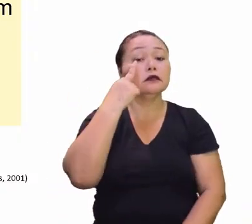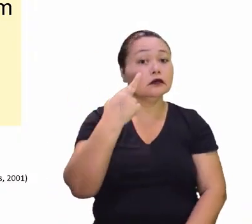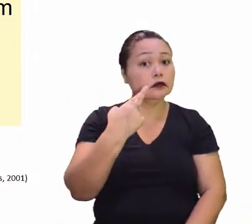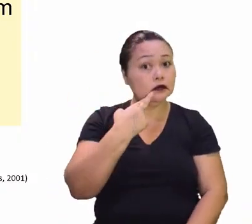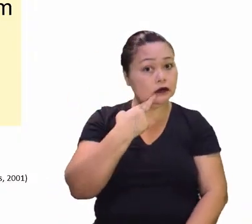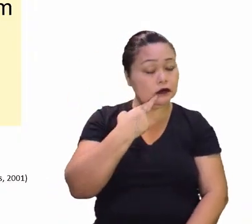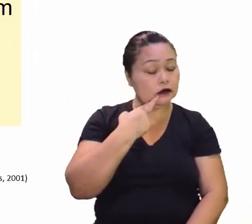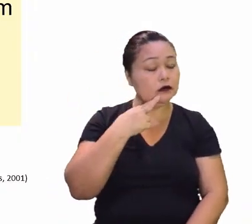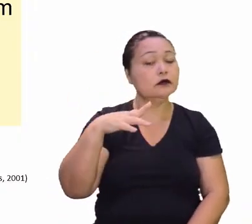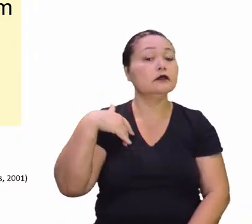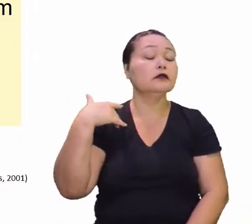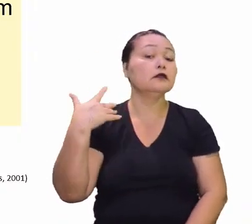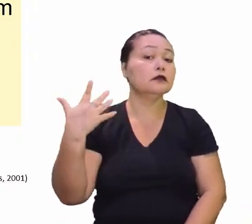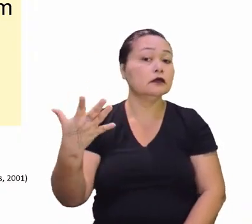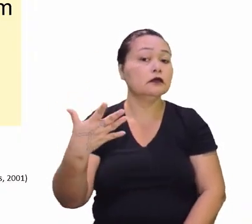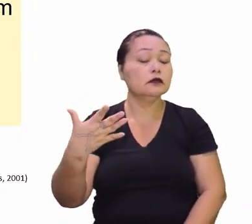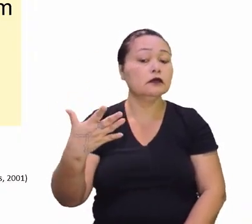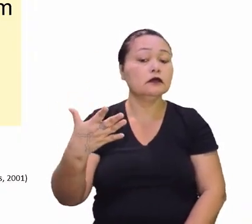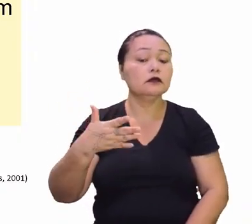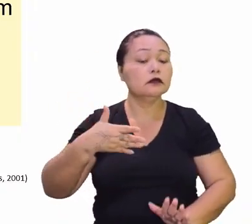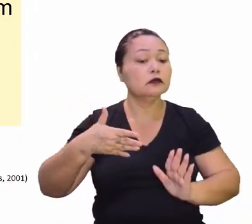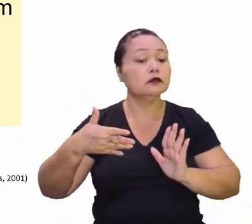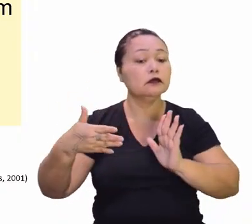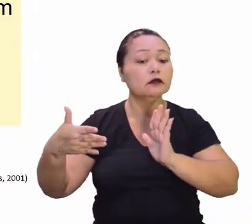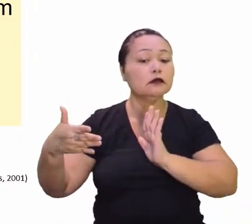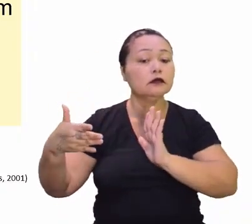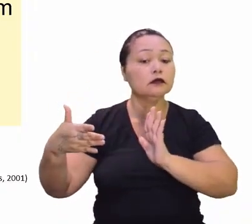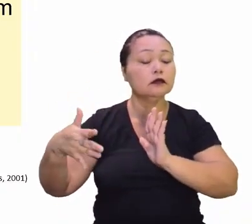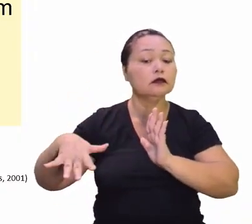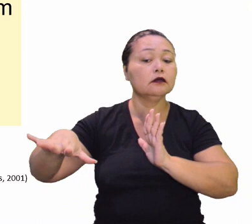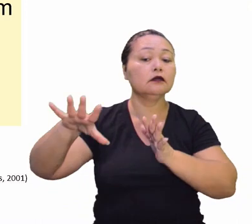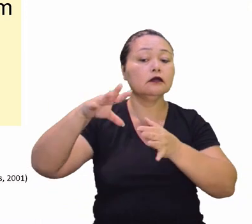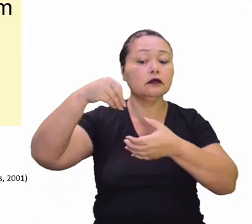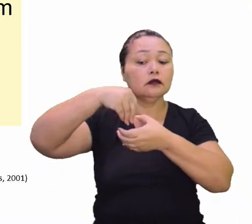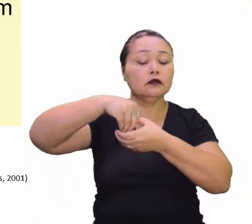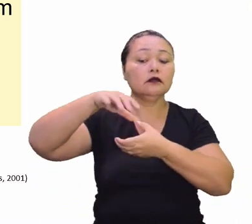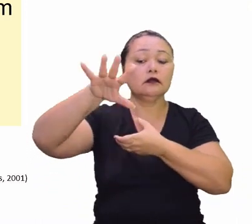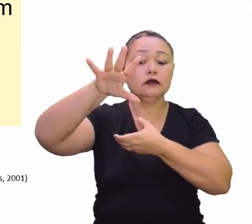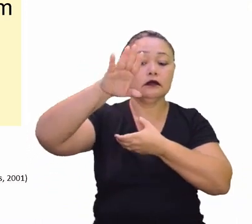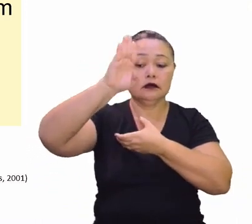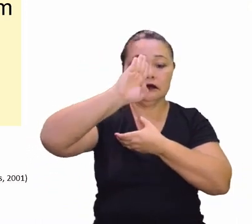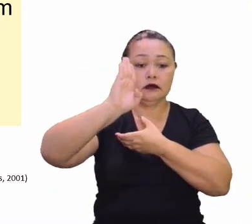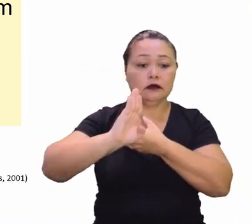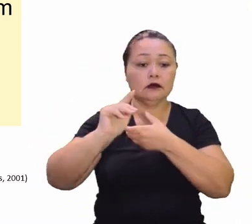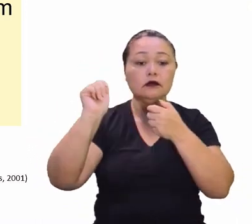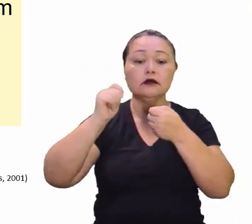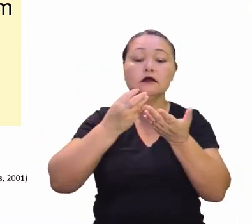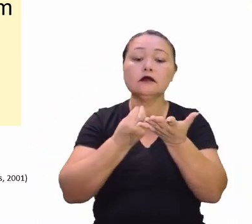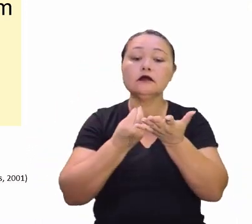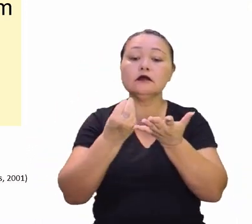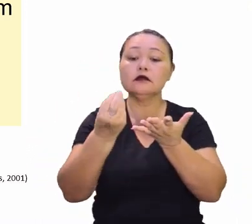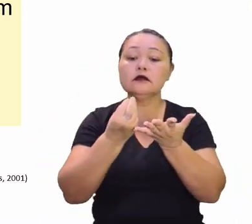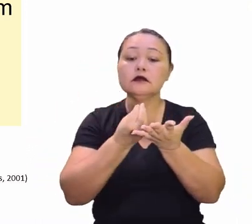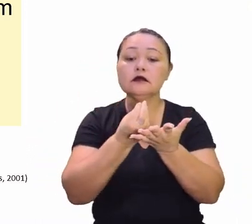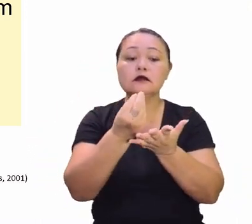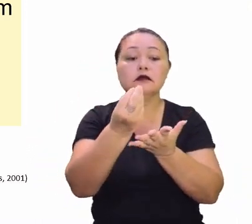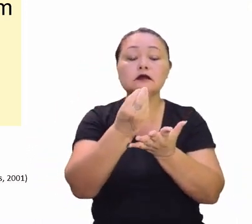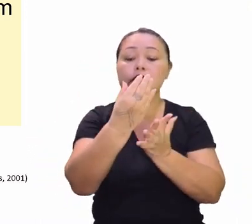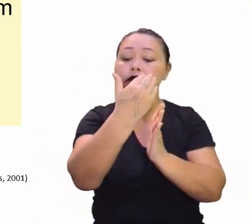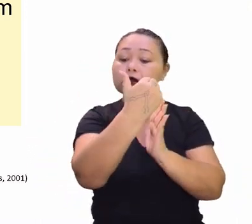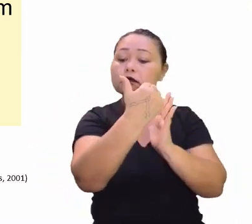Rondônia passou quase toda a jurisdição da União, que poderia distribuí-la